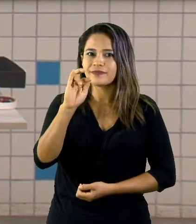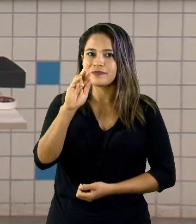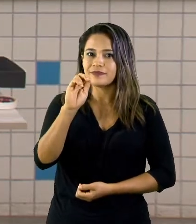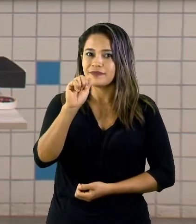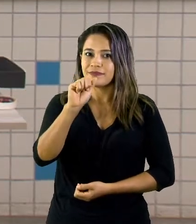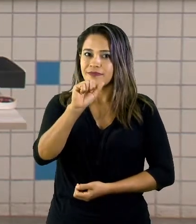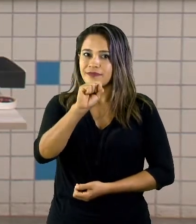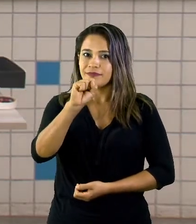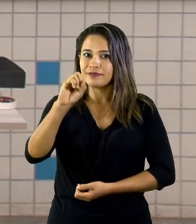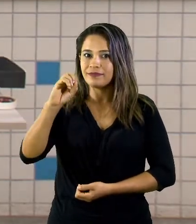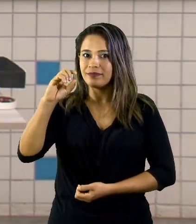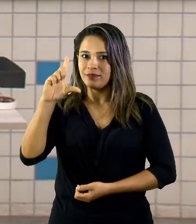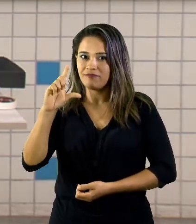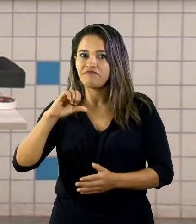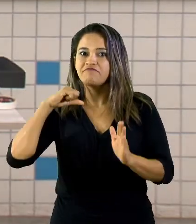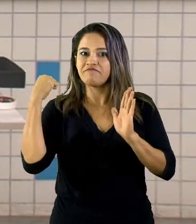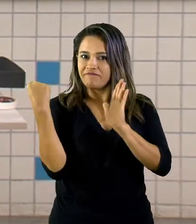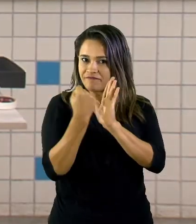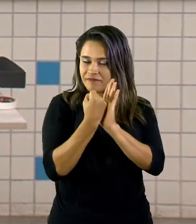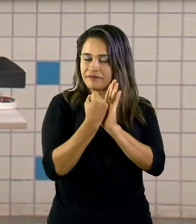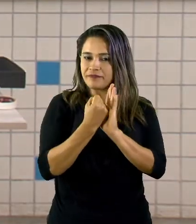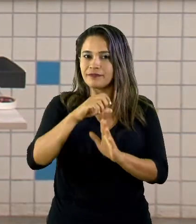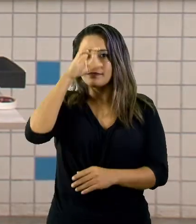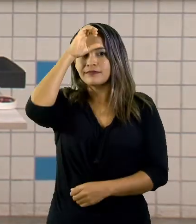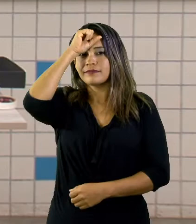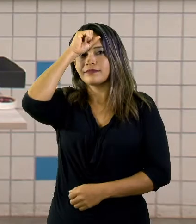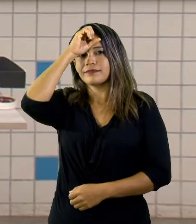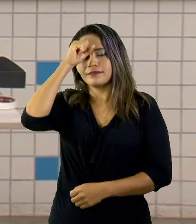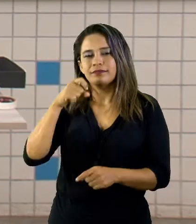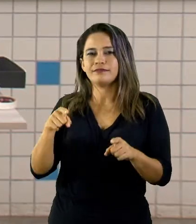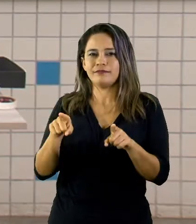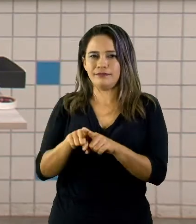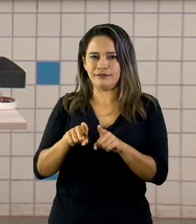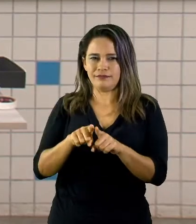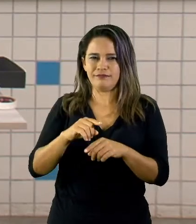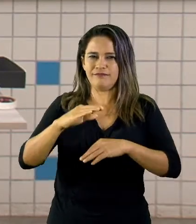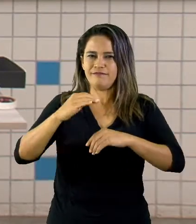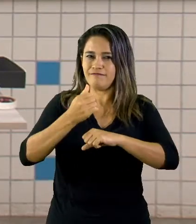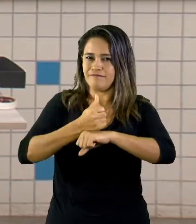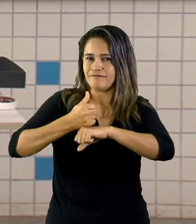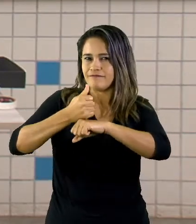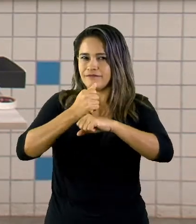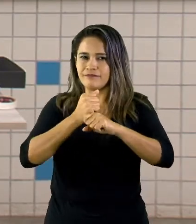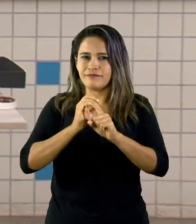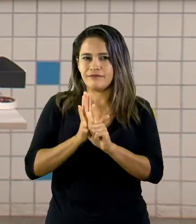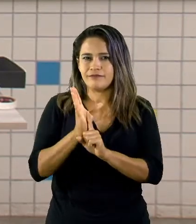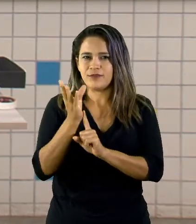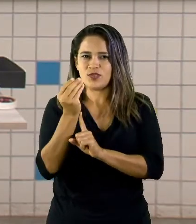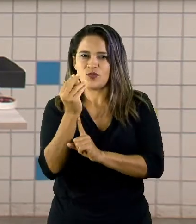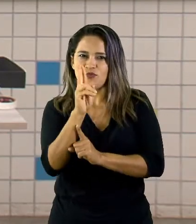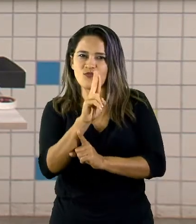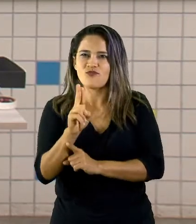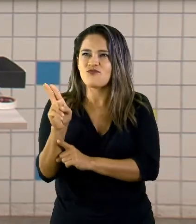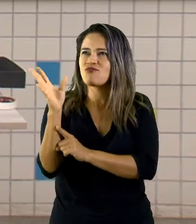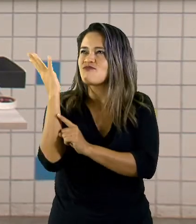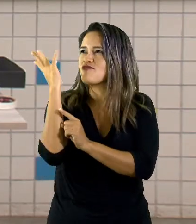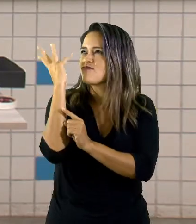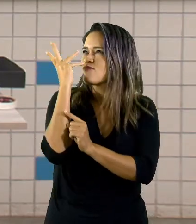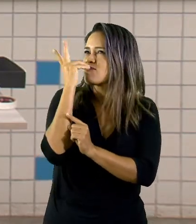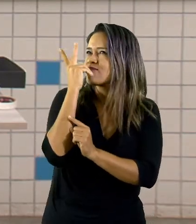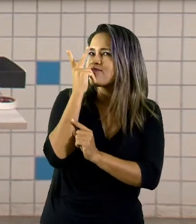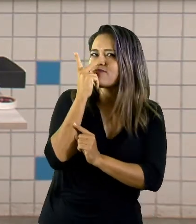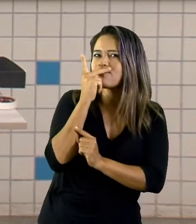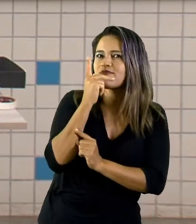símbolo. Aprendemos também que vários artistas usam a beleza da natureza para criar